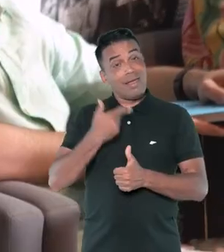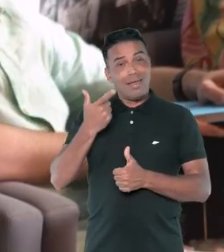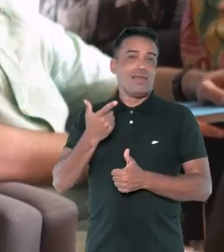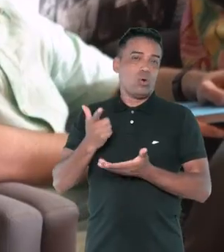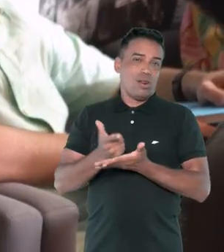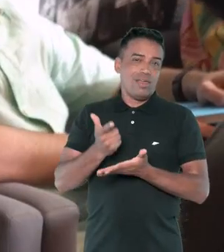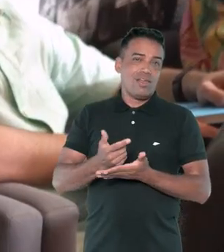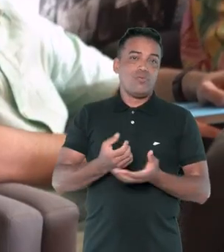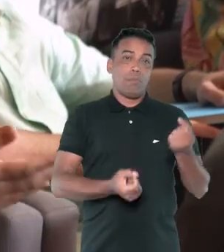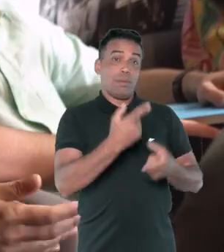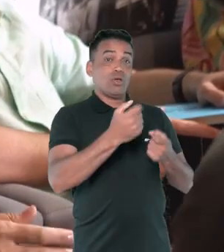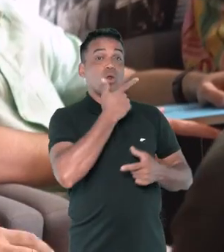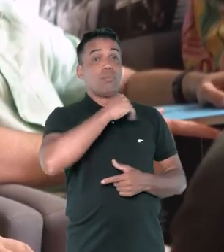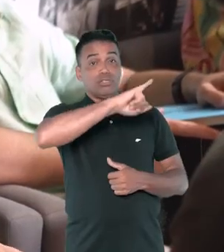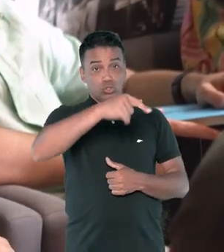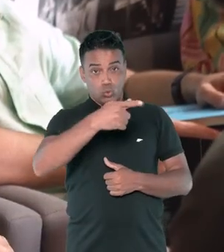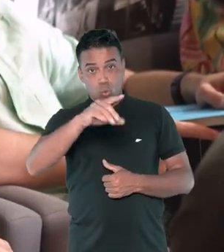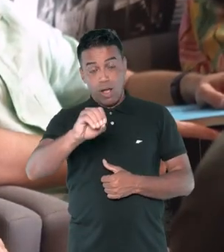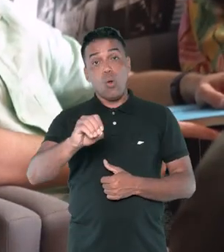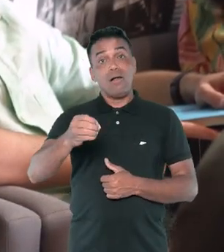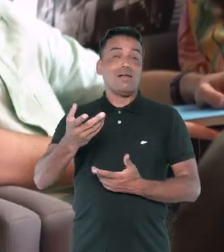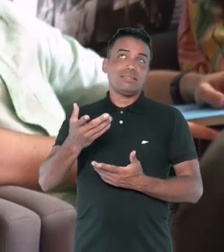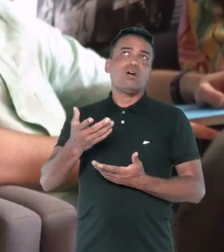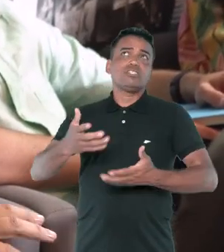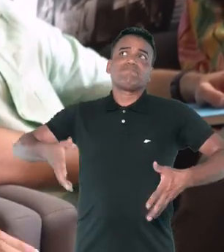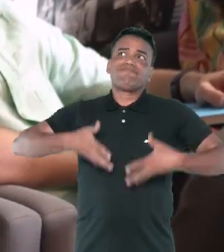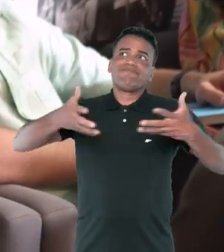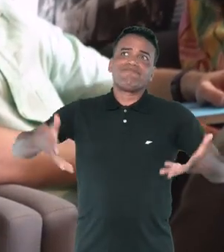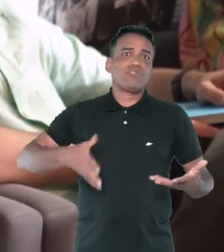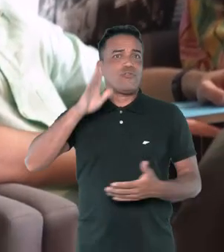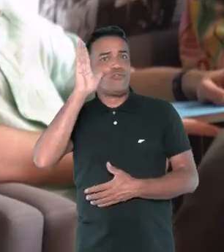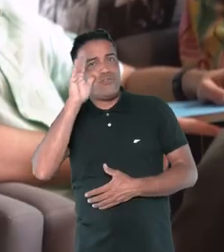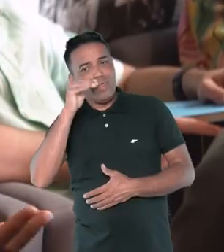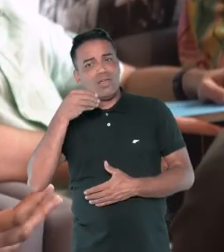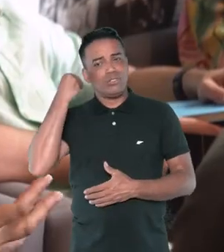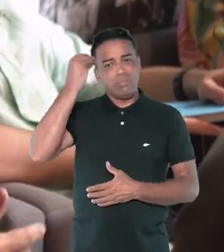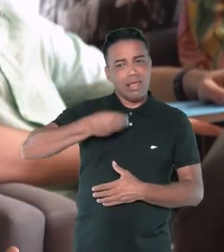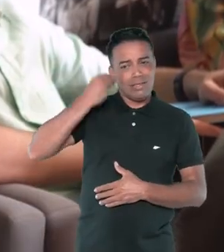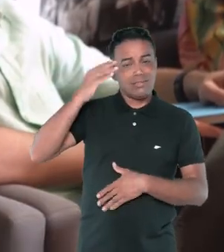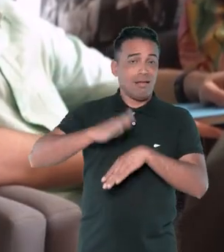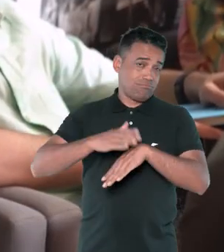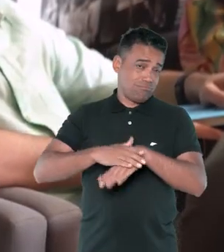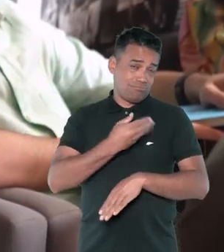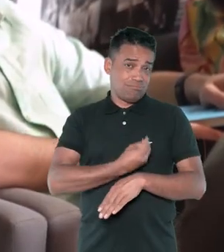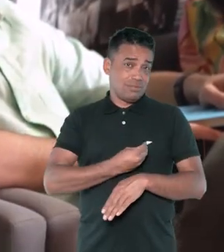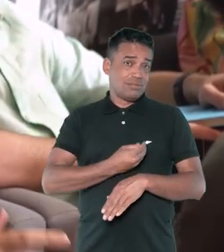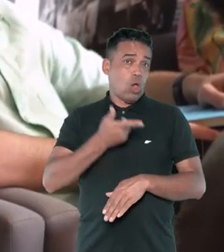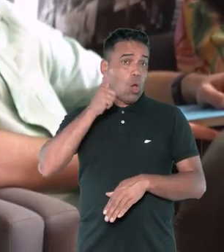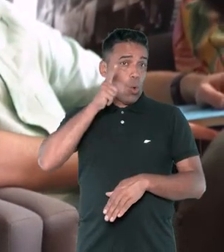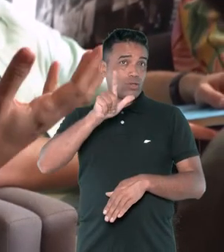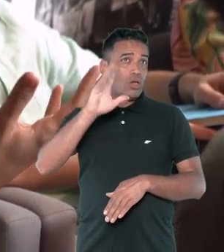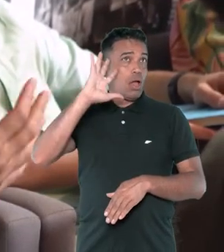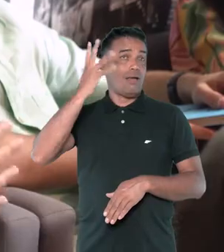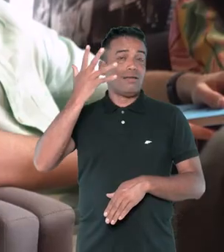João, até o seu último livro, você se inspirou em algo que você viu, viveu, passou por você, né? E você falou que as pessoas